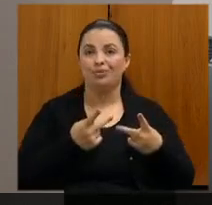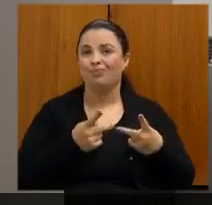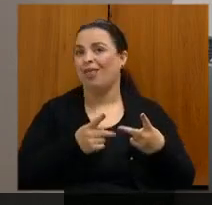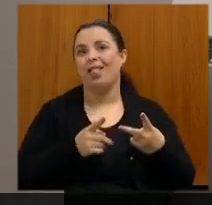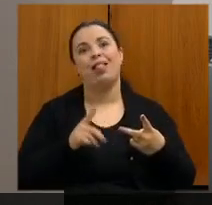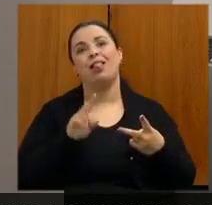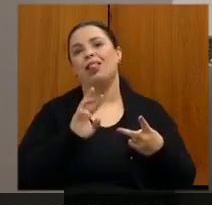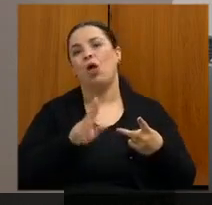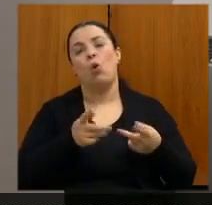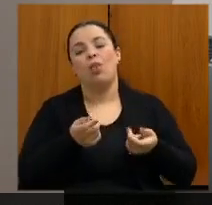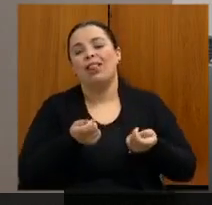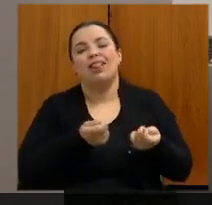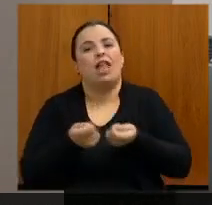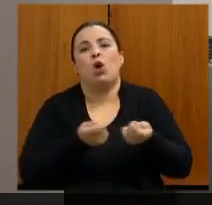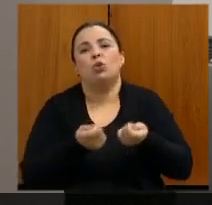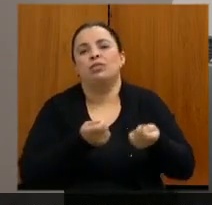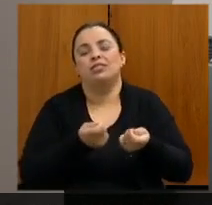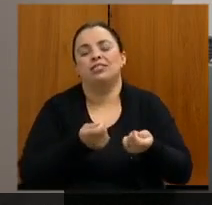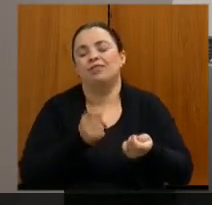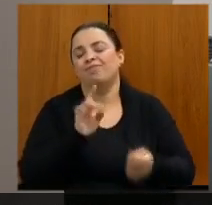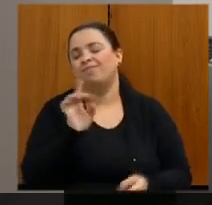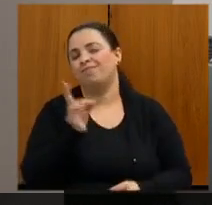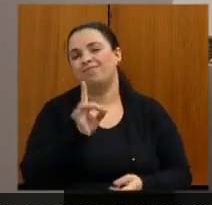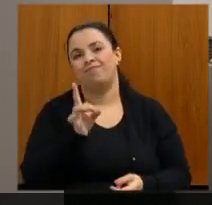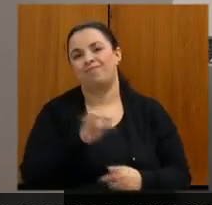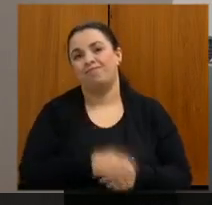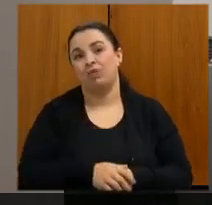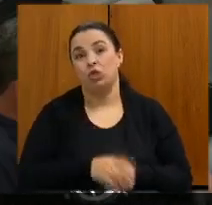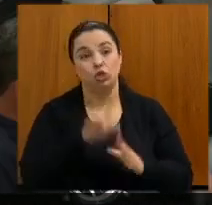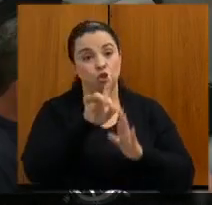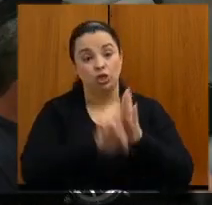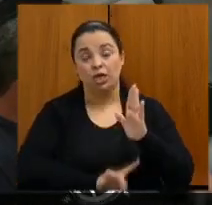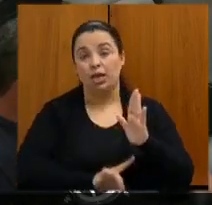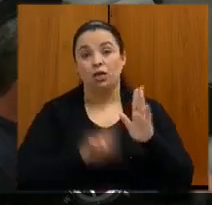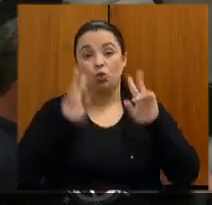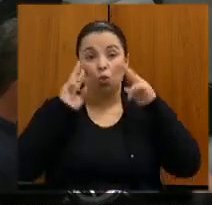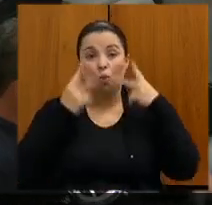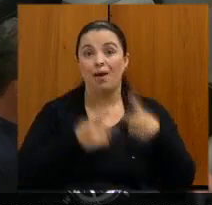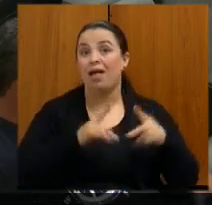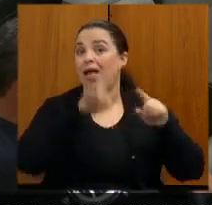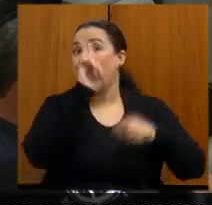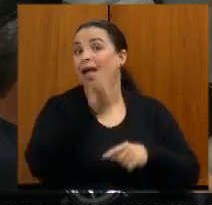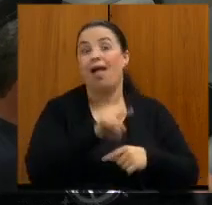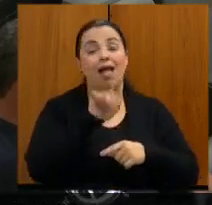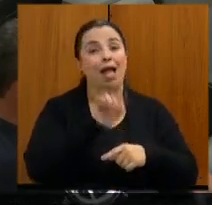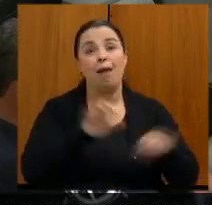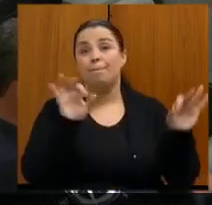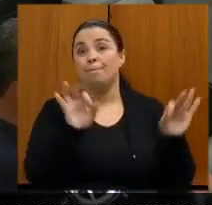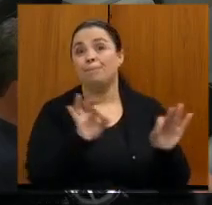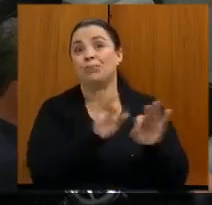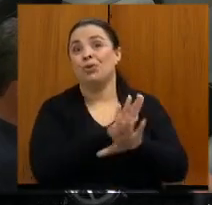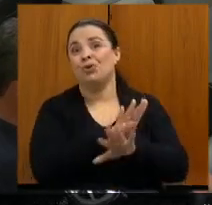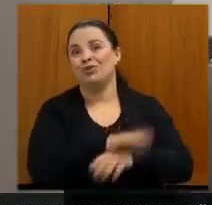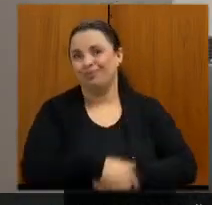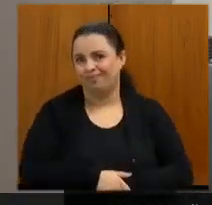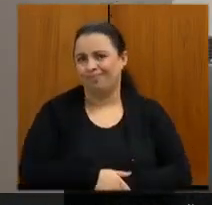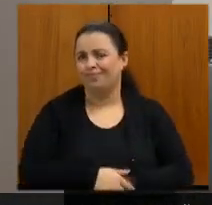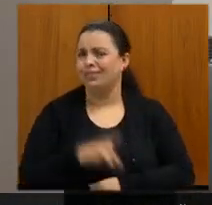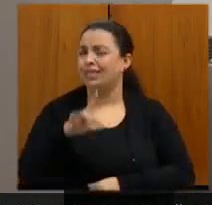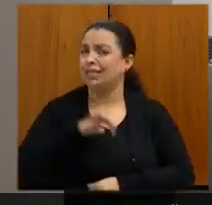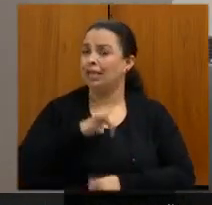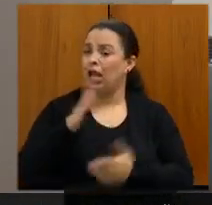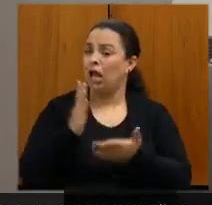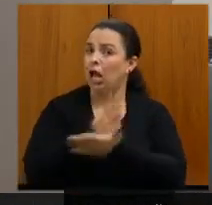direitos humanos são inegociáveis ou seja Existem várias